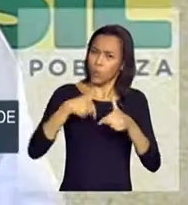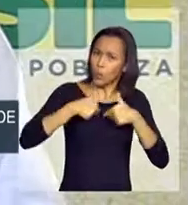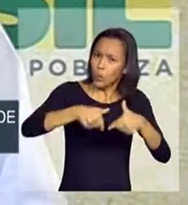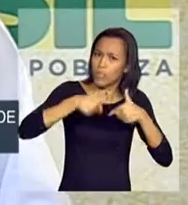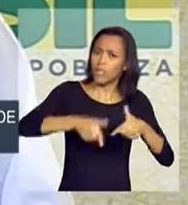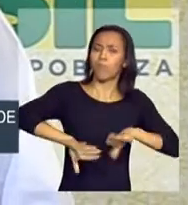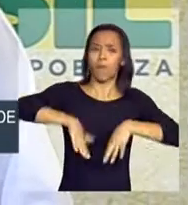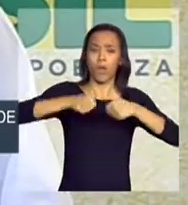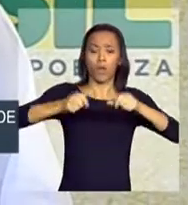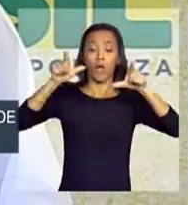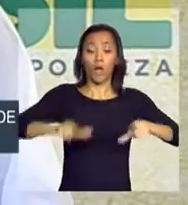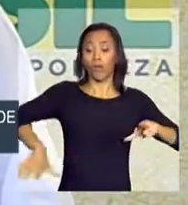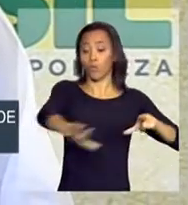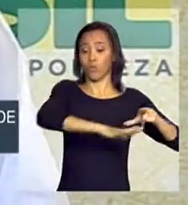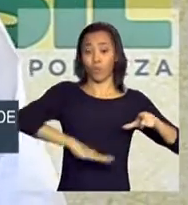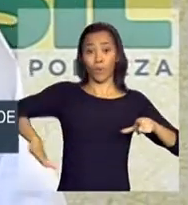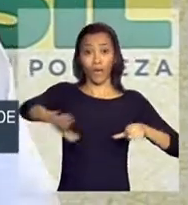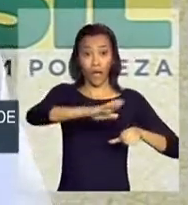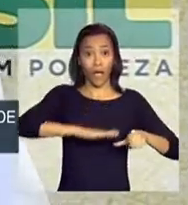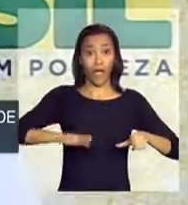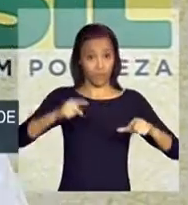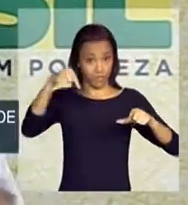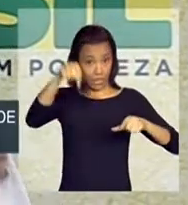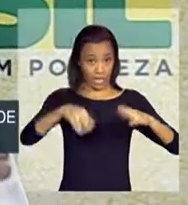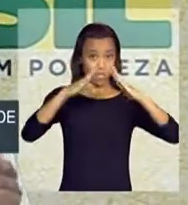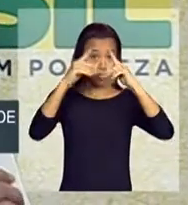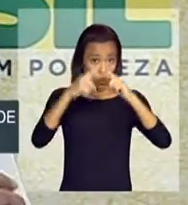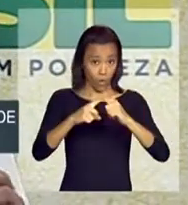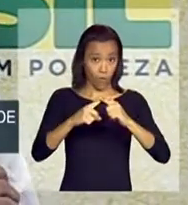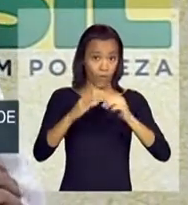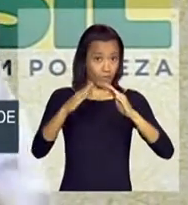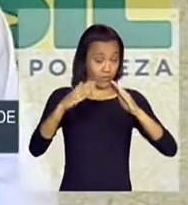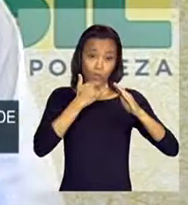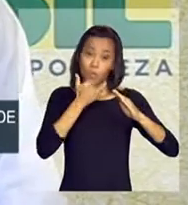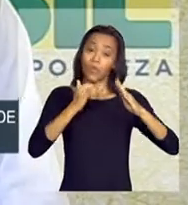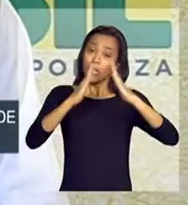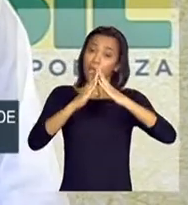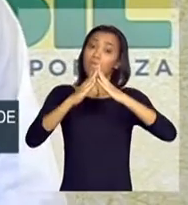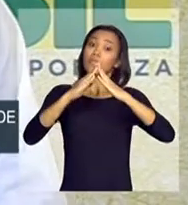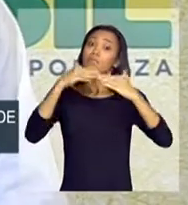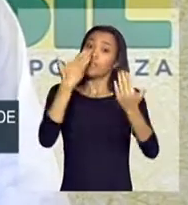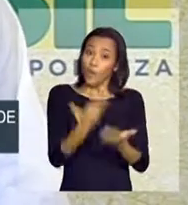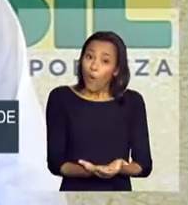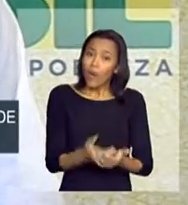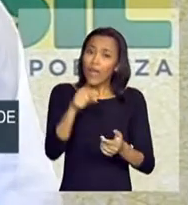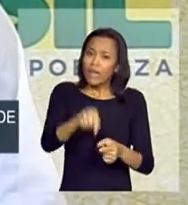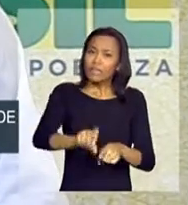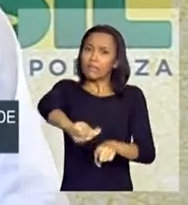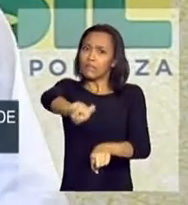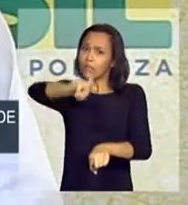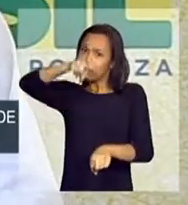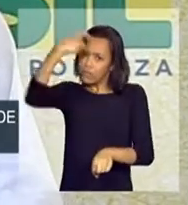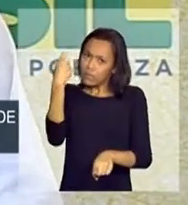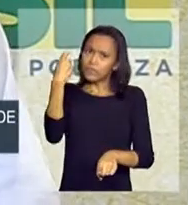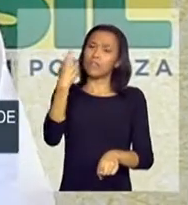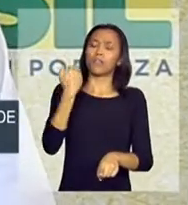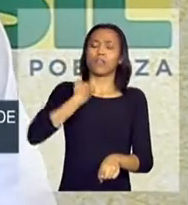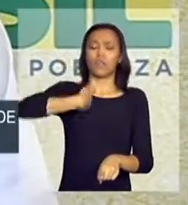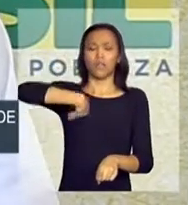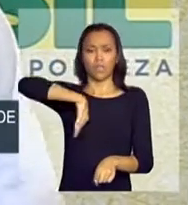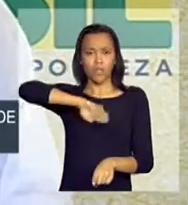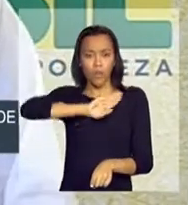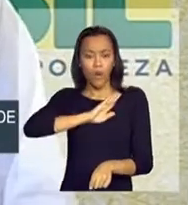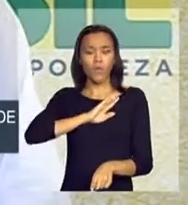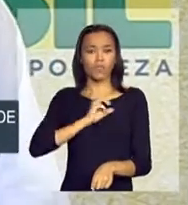espaços físicos das nossas escolas essa aqui mesmo Será uma a escola EA escola muito antiga e nós teremos aqui uma